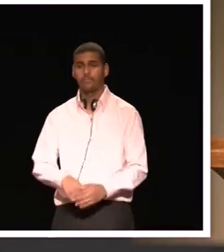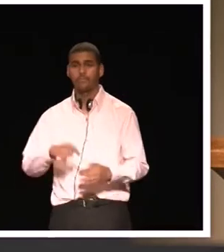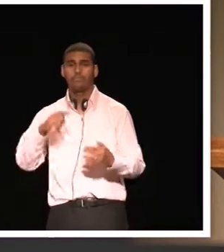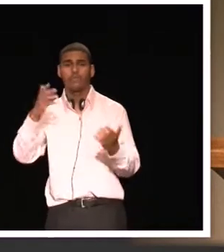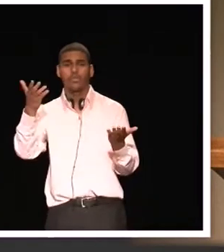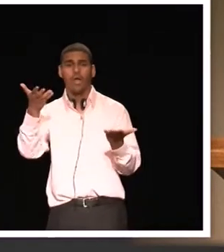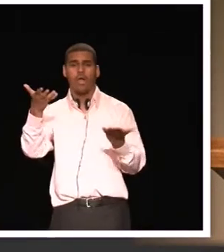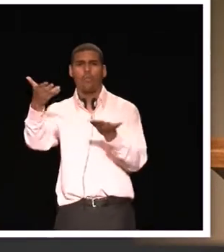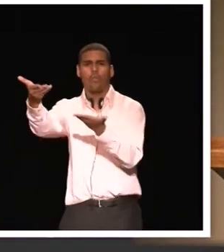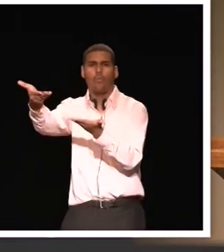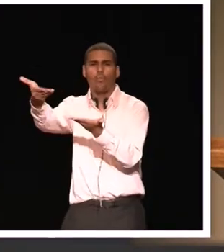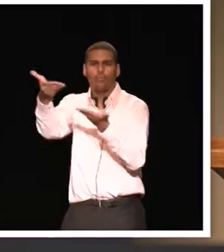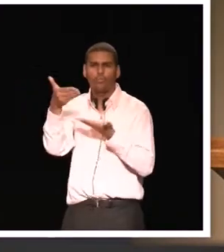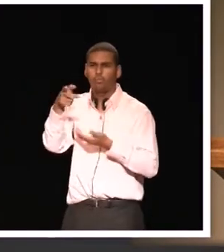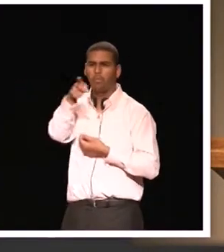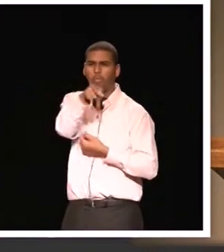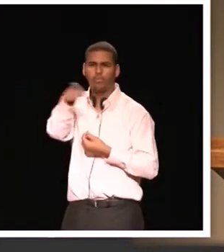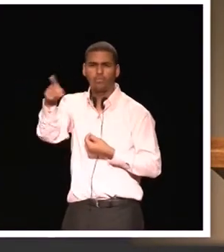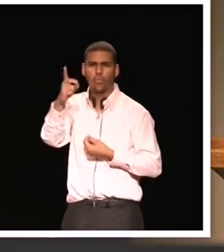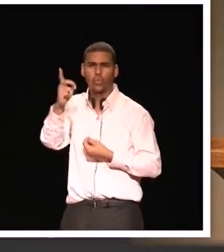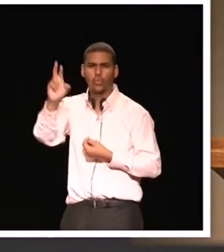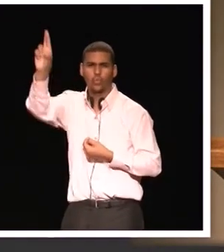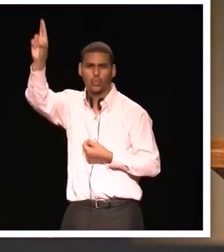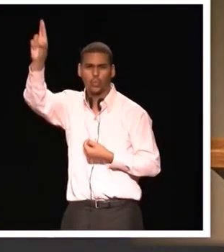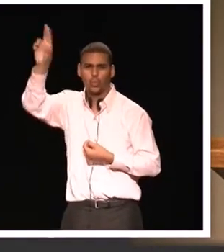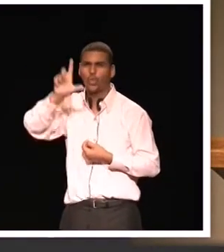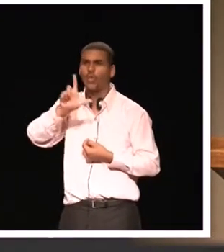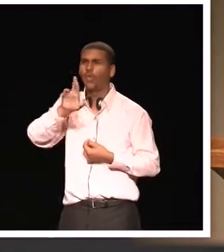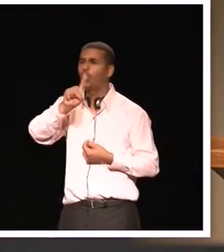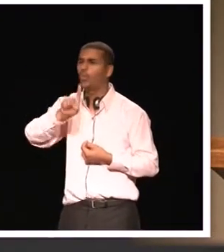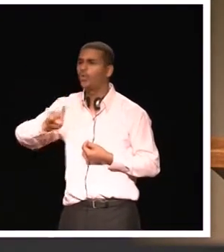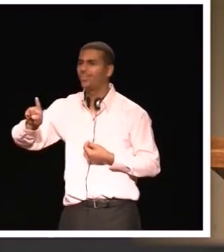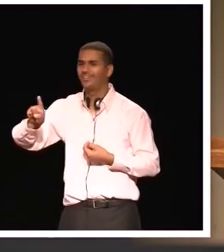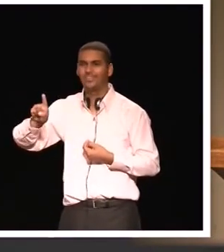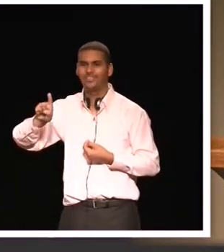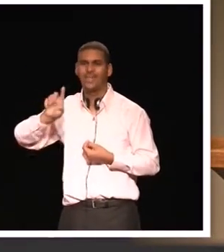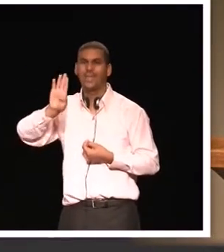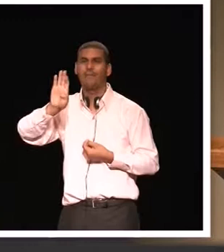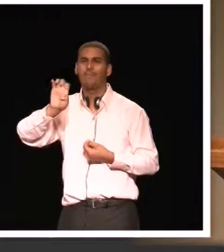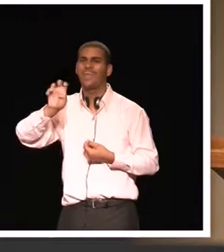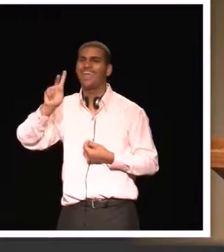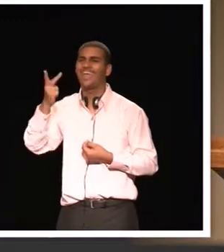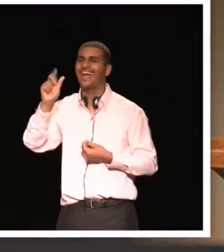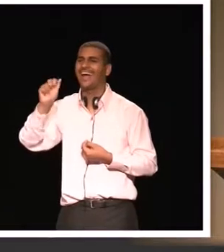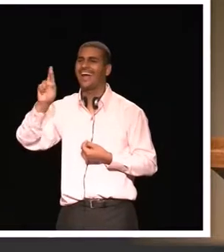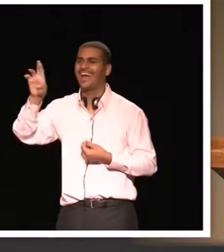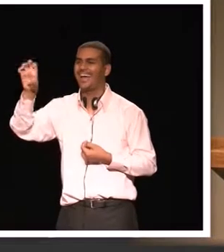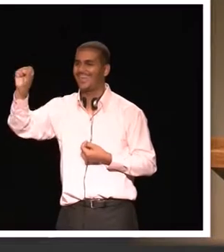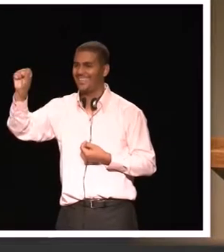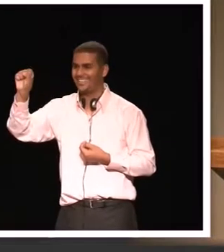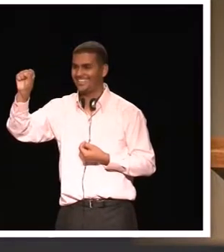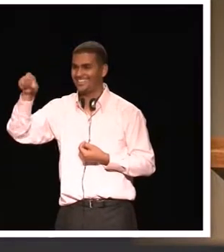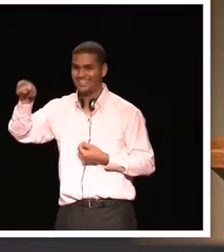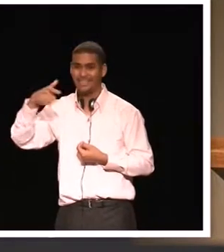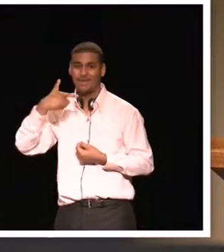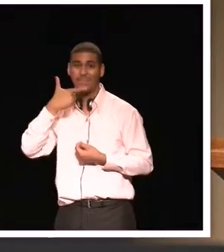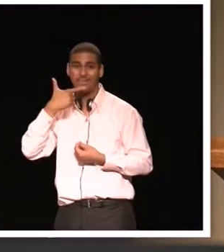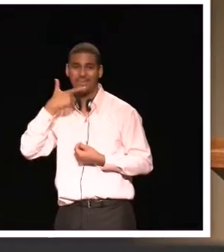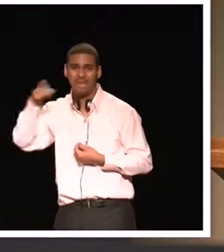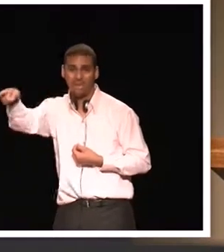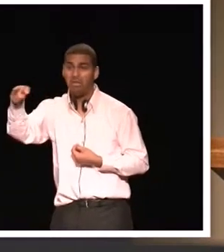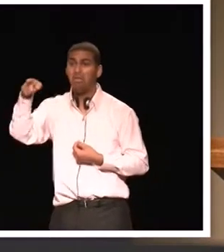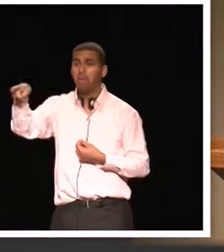Convidamos agora o professor doutor Luiz Ernesto Berrares. O doutor Luiz Ernesto Berrares é